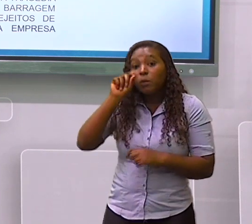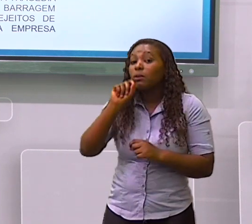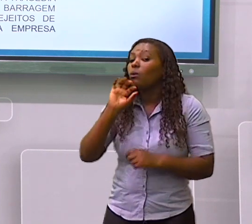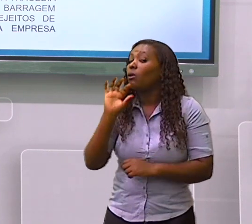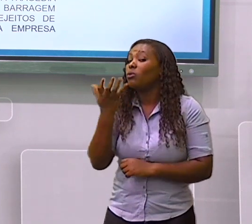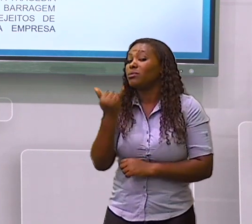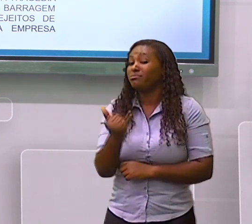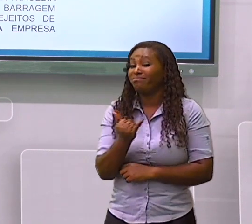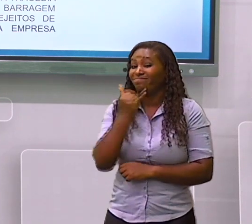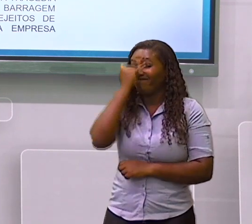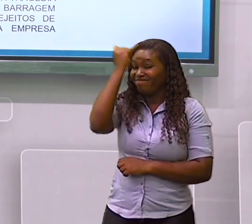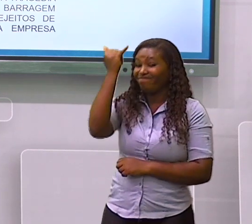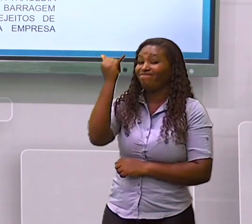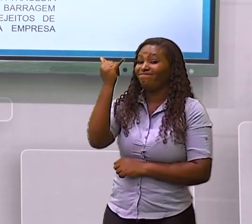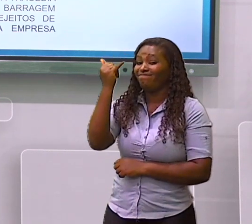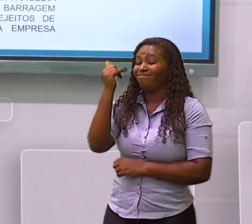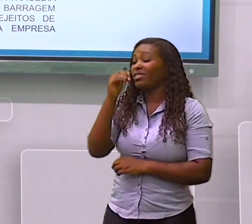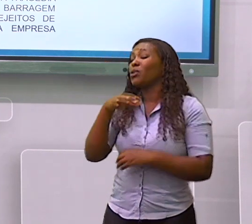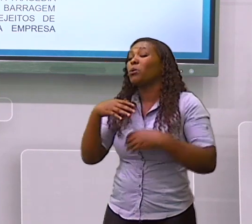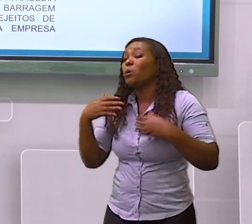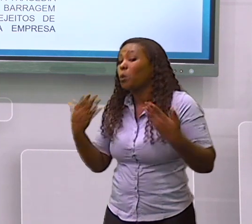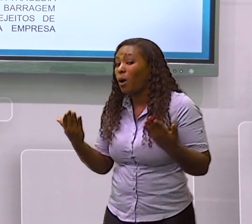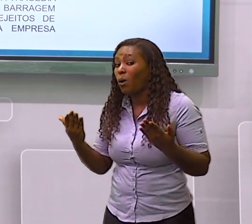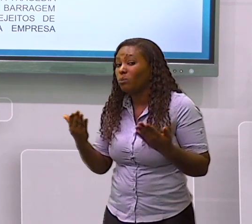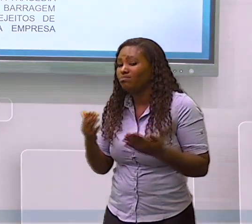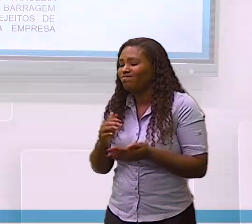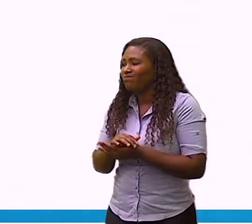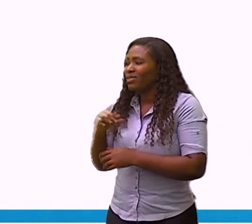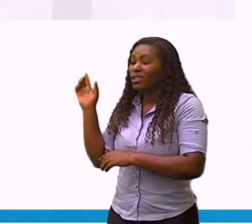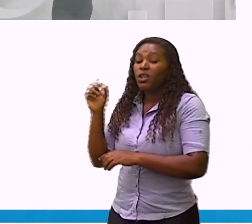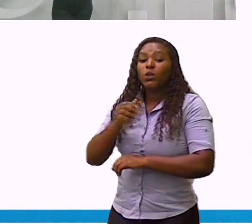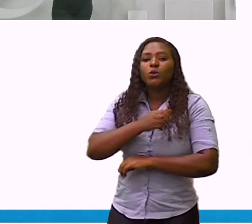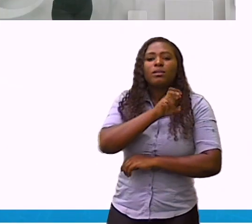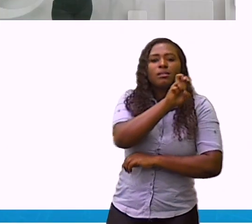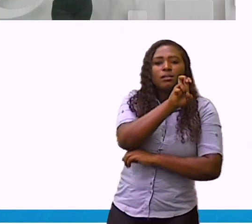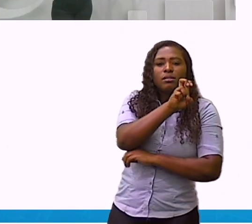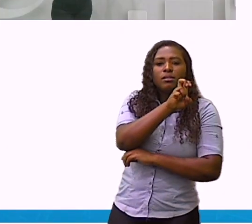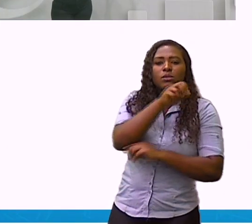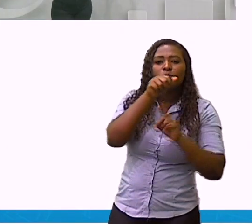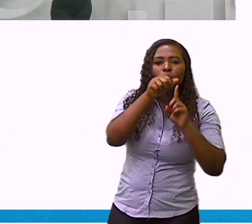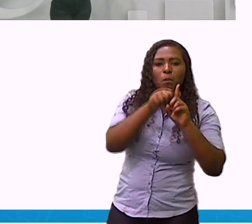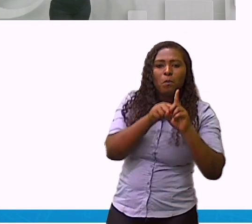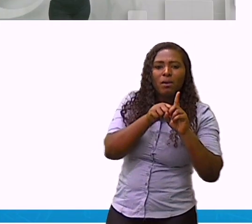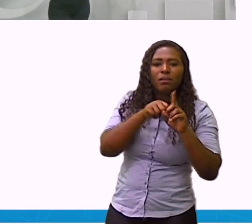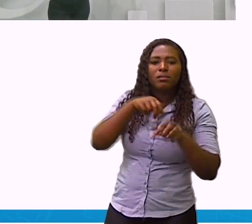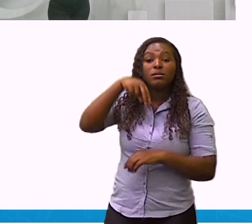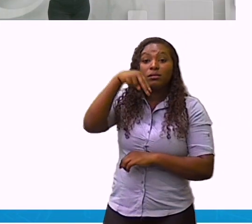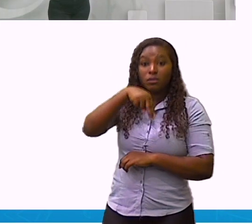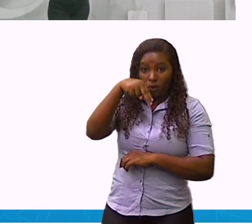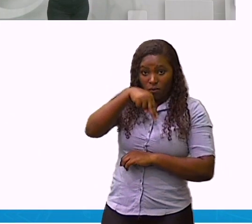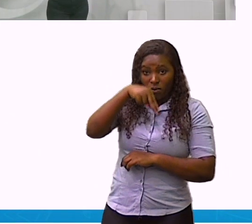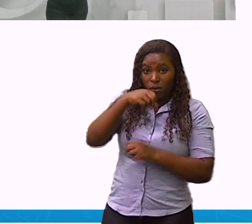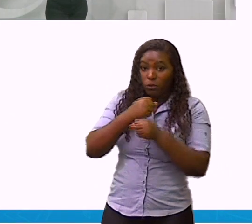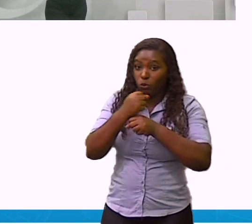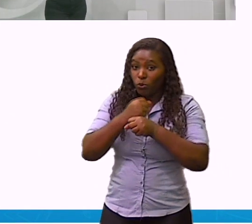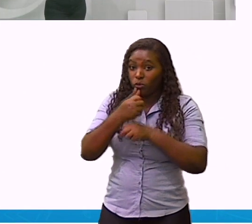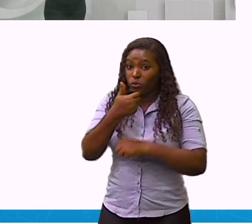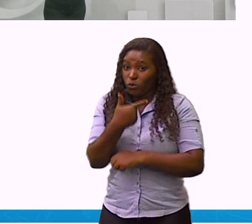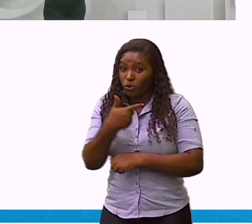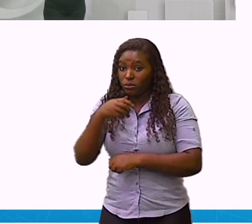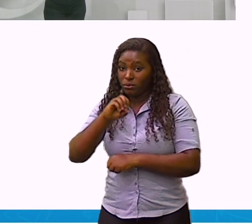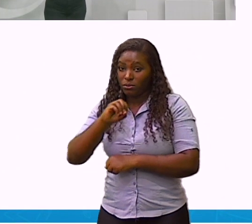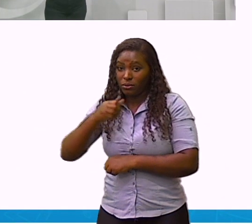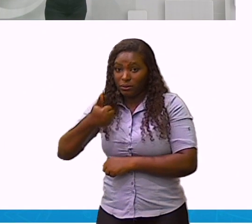de 2015, ocorreu um dos piores acidentes da mineração brasileira no município de Mariana, em